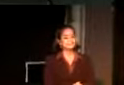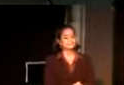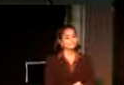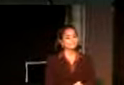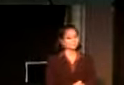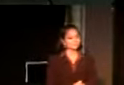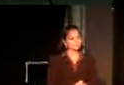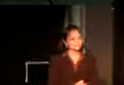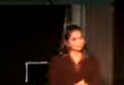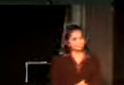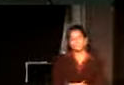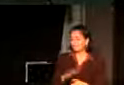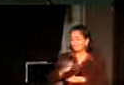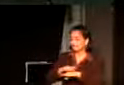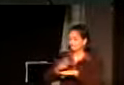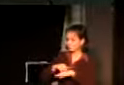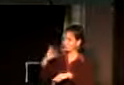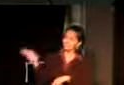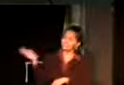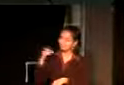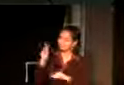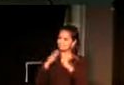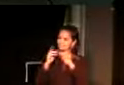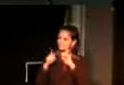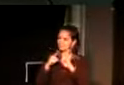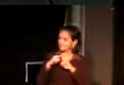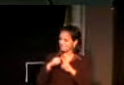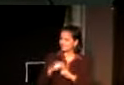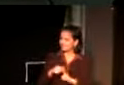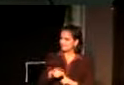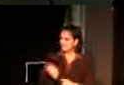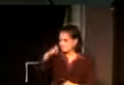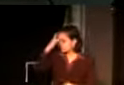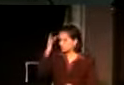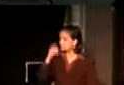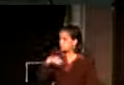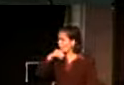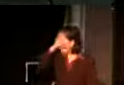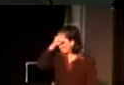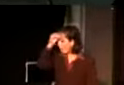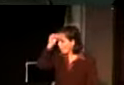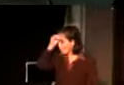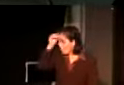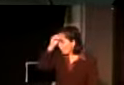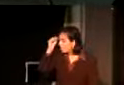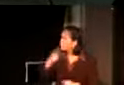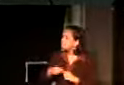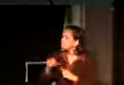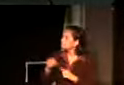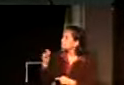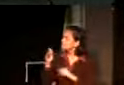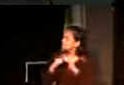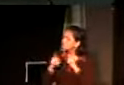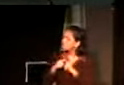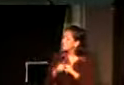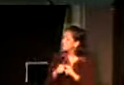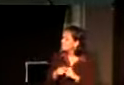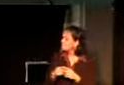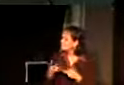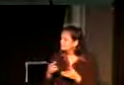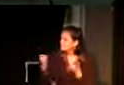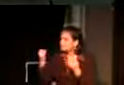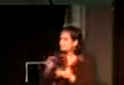direito porque talvez movido por essa religiosidade que é